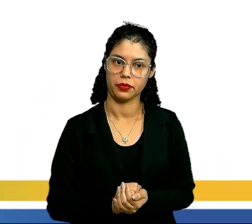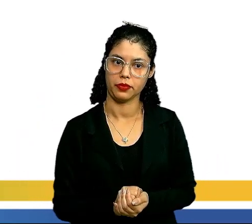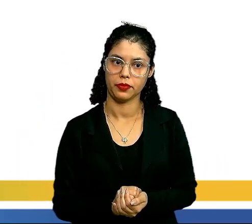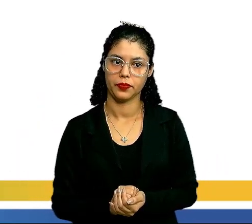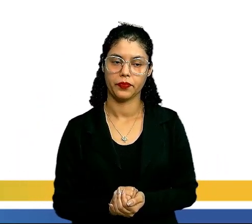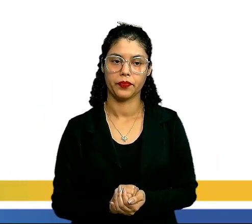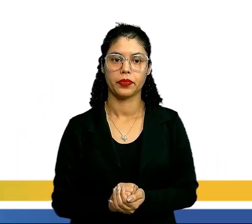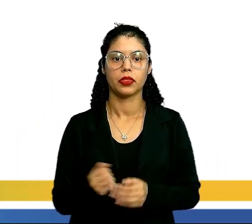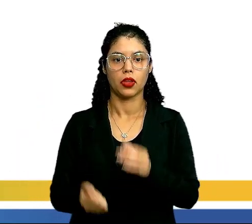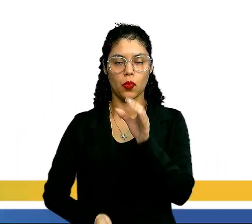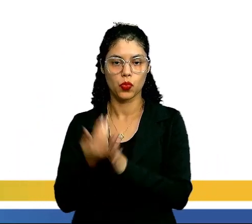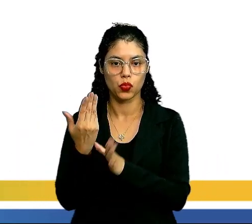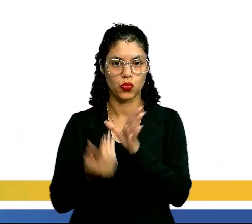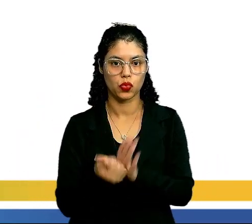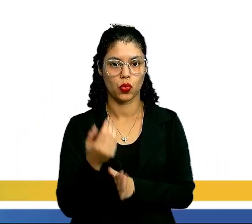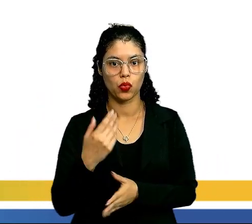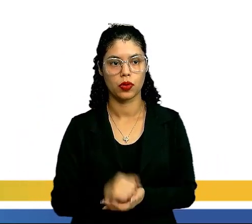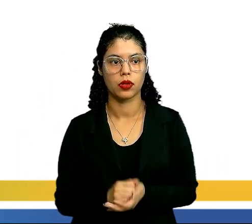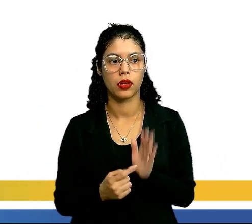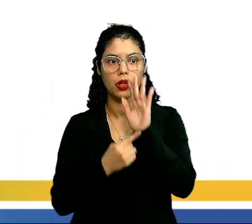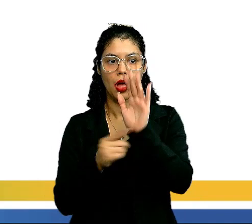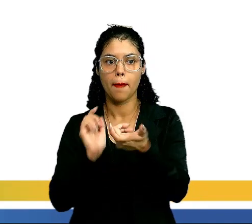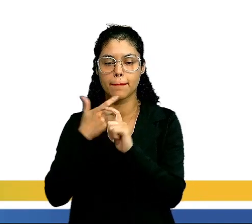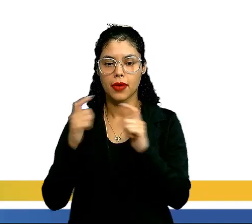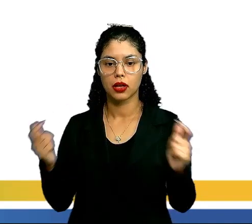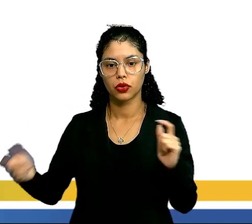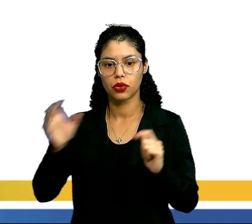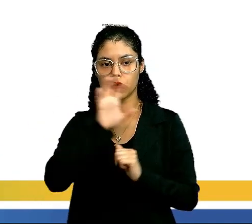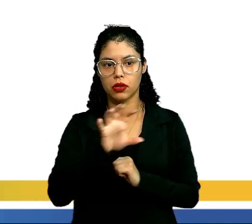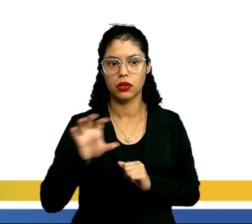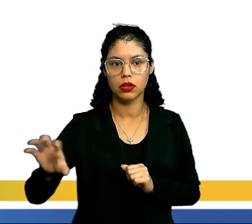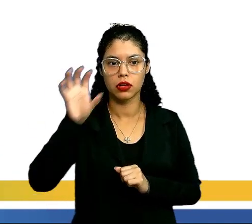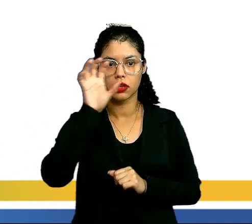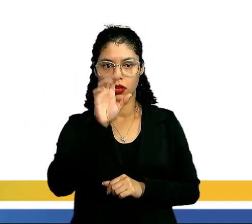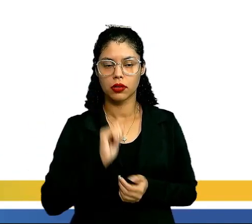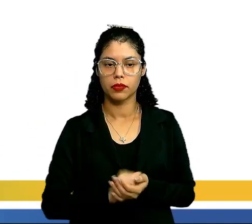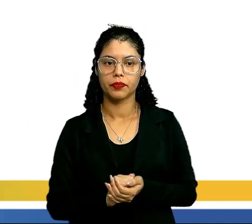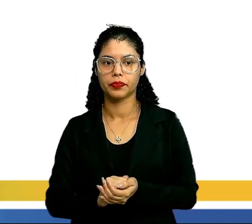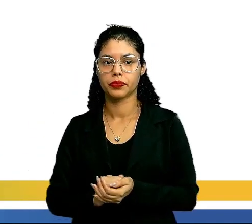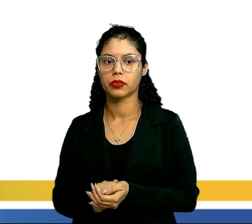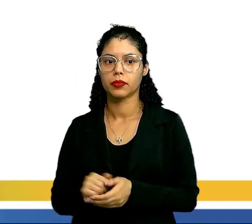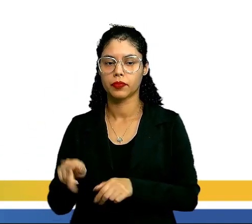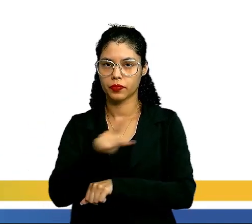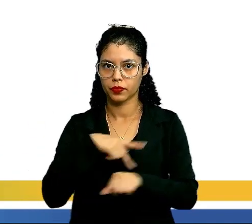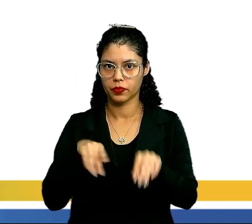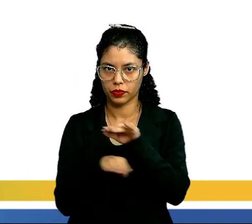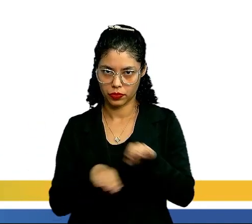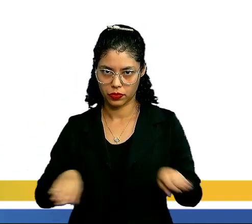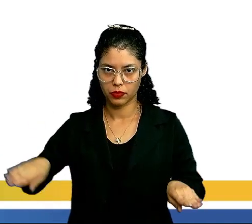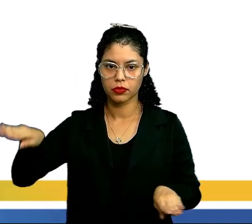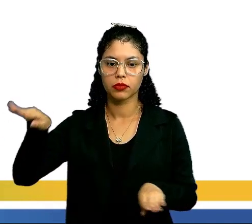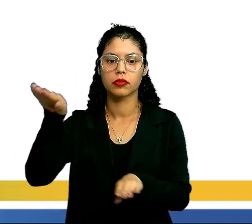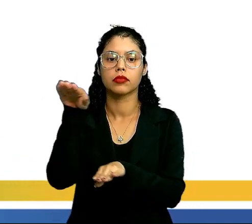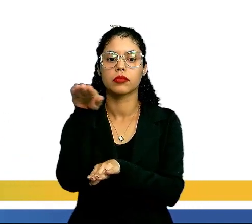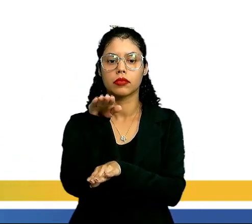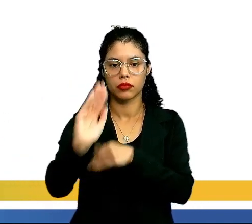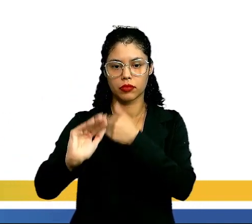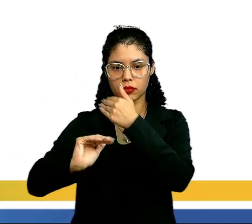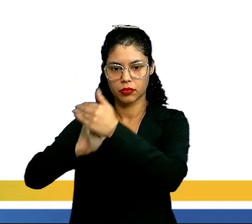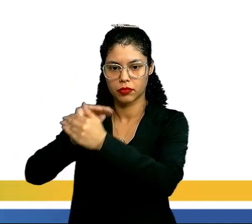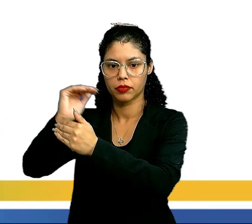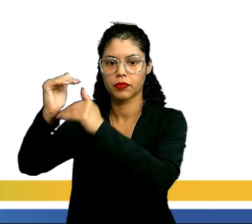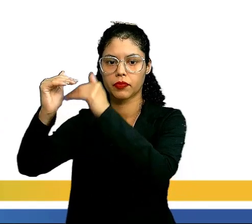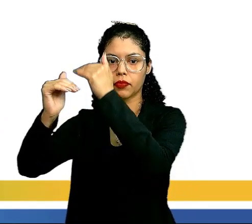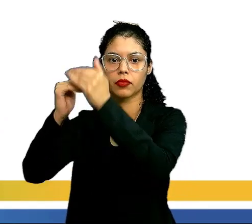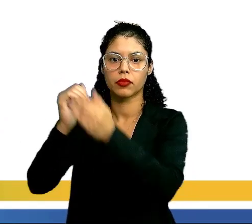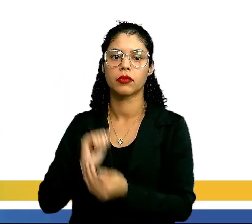Mercator, a projeção de Peters apresenta aí com maior exagero a região dos chamados países